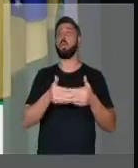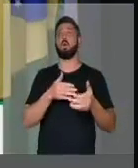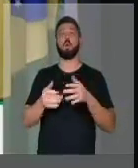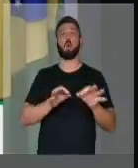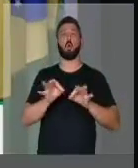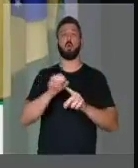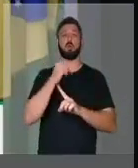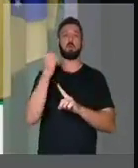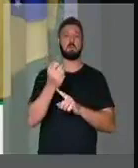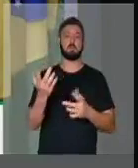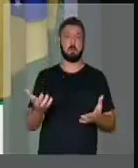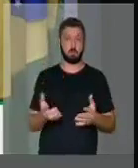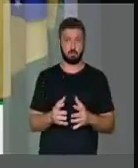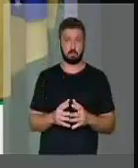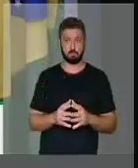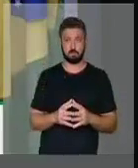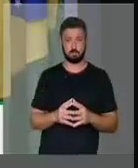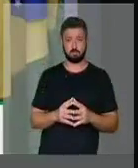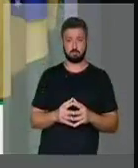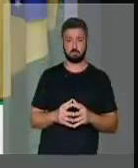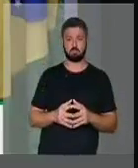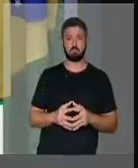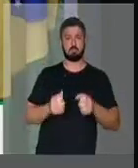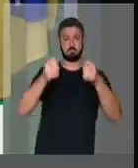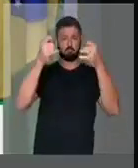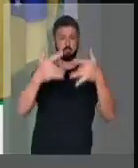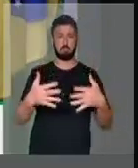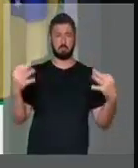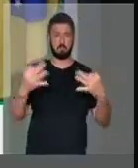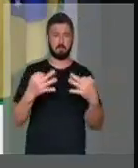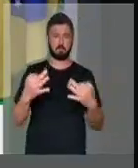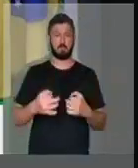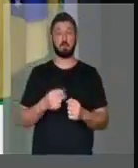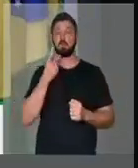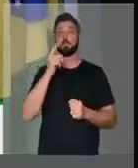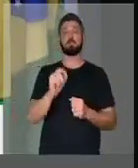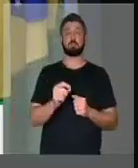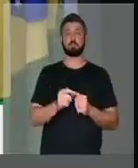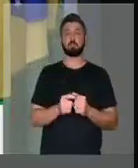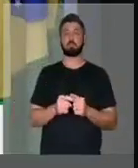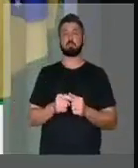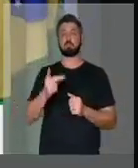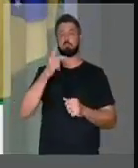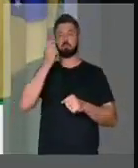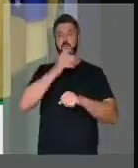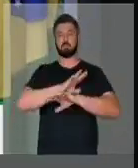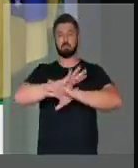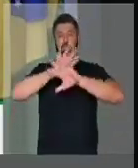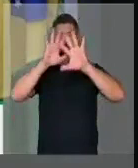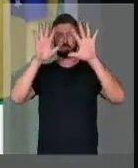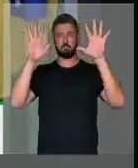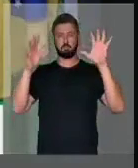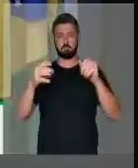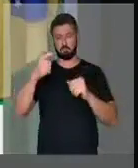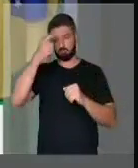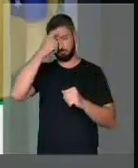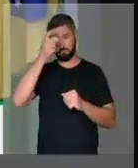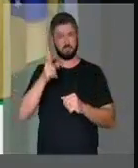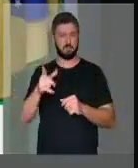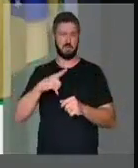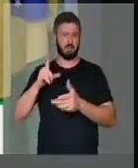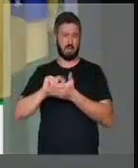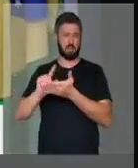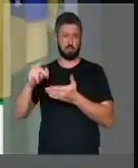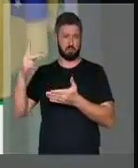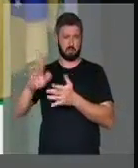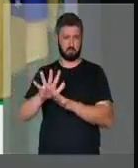controle social. Faz considerações belíssimas. E no fim ele diz, com muita lucidez, aliás, lucidez de sempre, seus